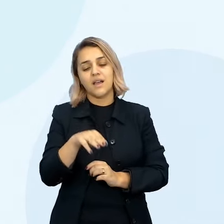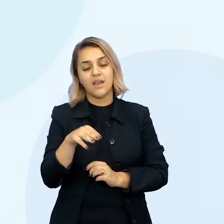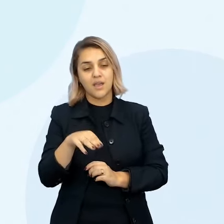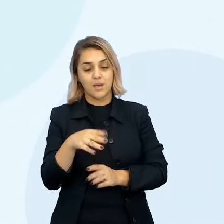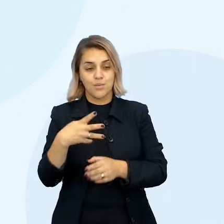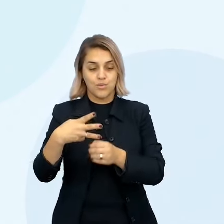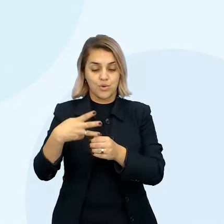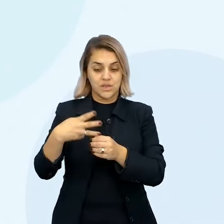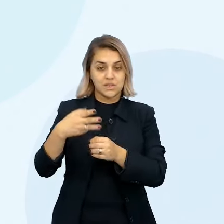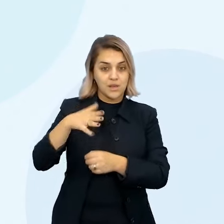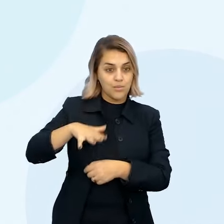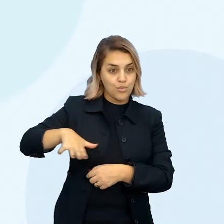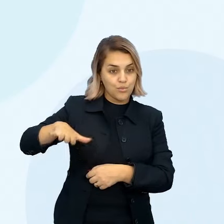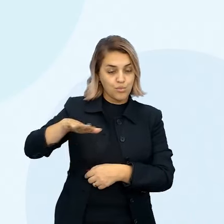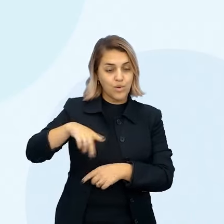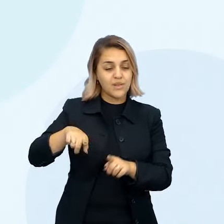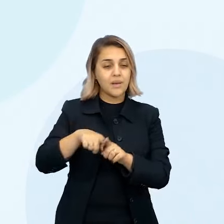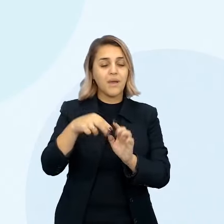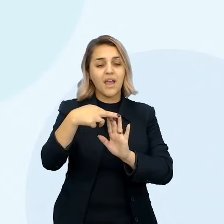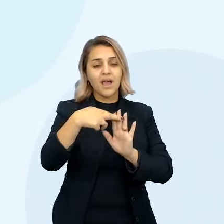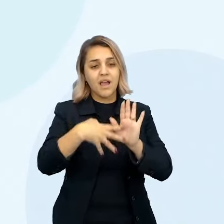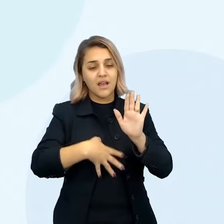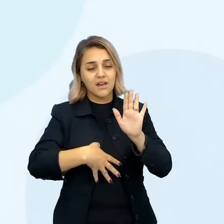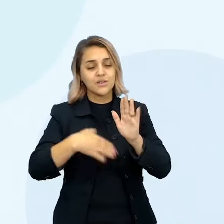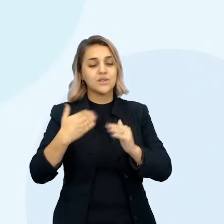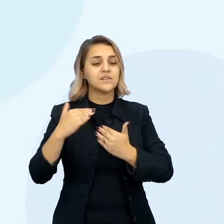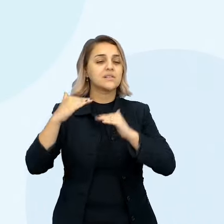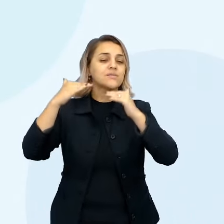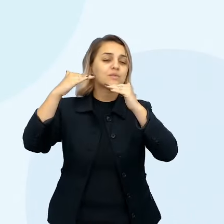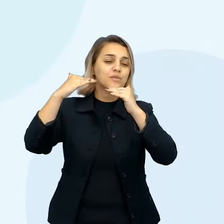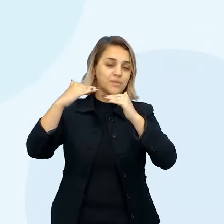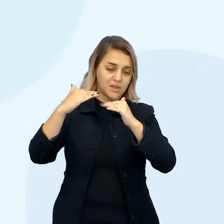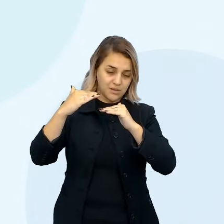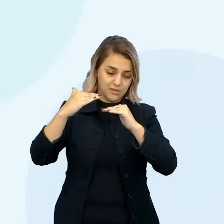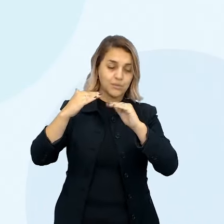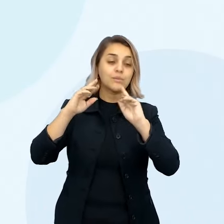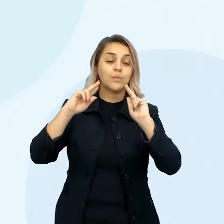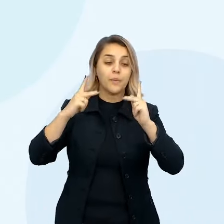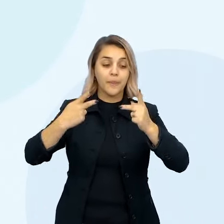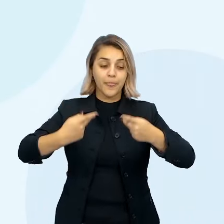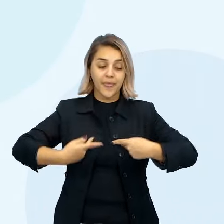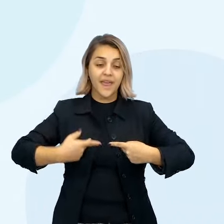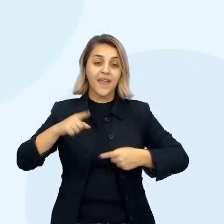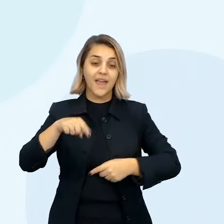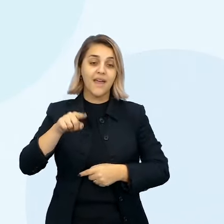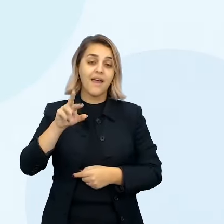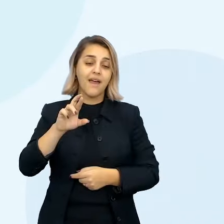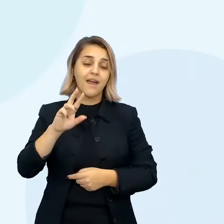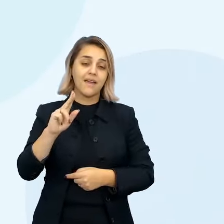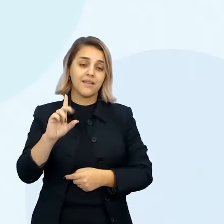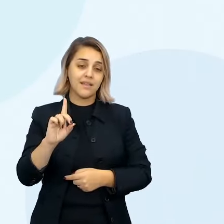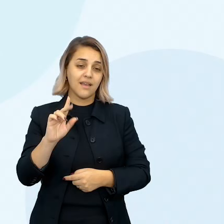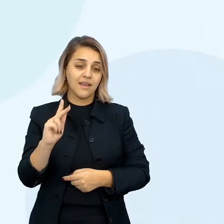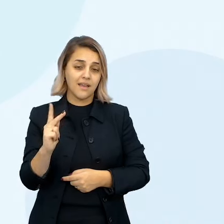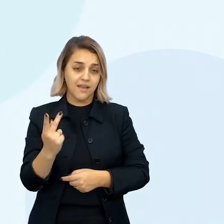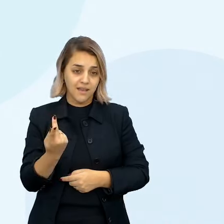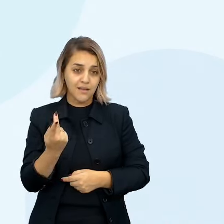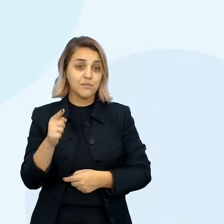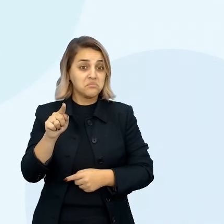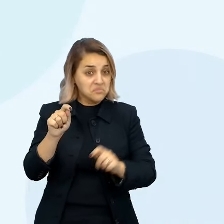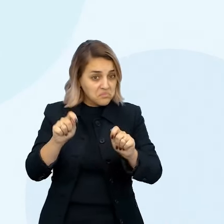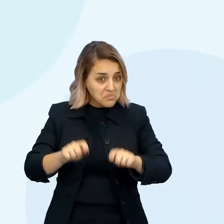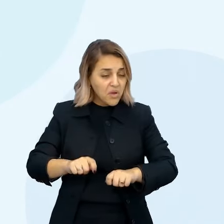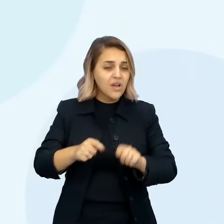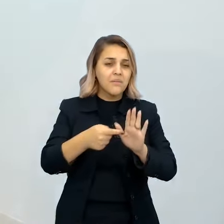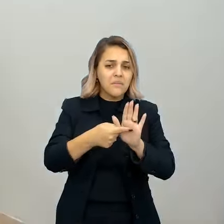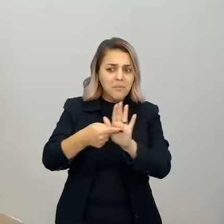Relatório de Desenvolvimento Humano, o RDH. São alguns desses índices, eu acho que assim, vocês podem apresentar todos, né, para os estudantes, para eles